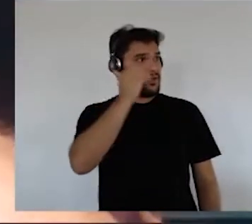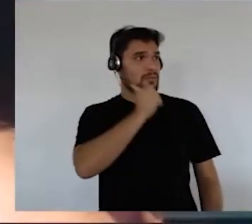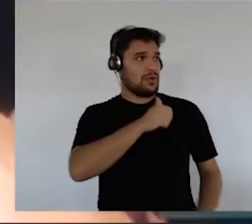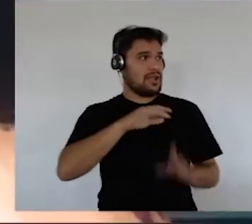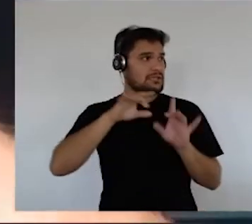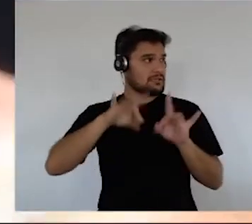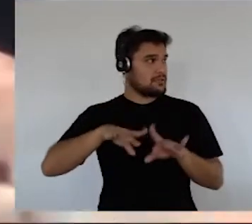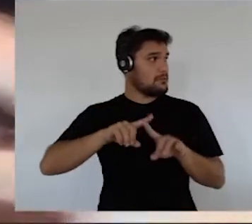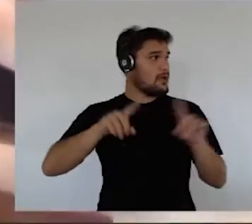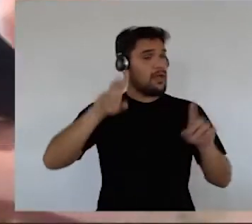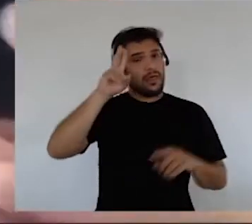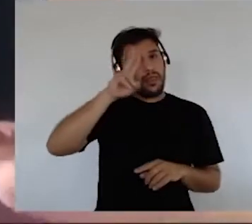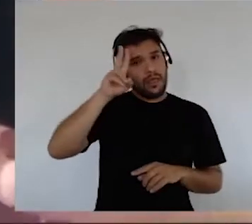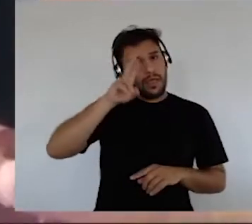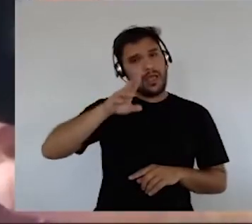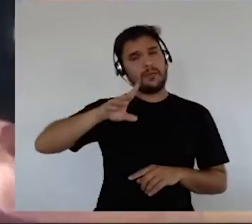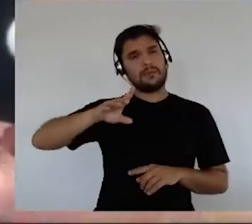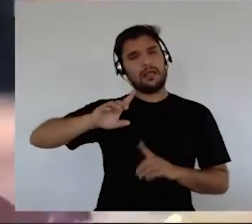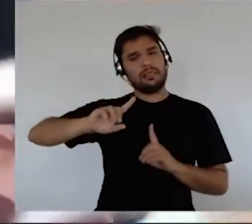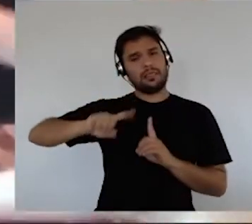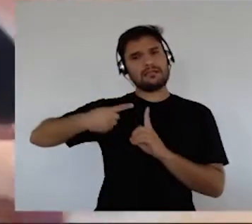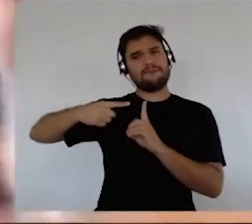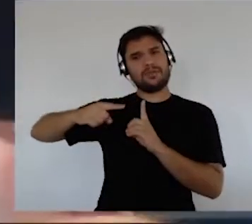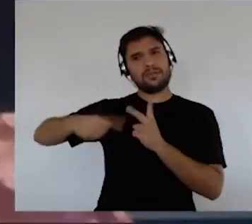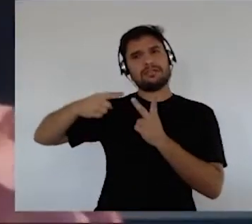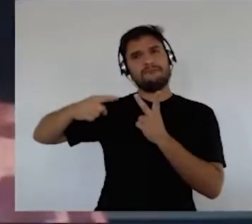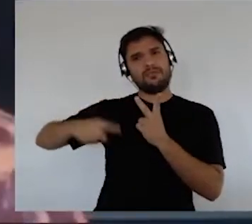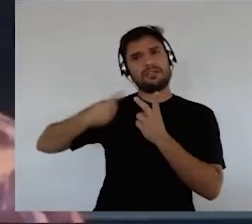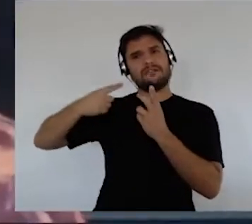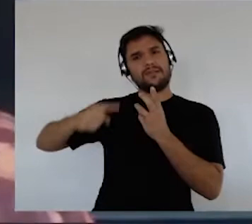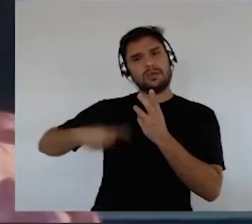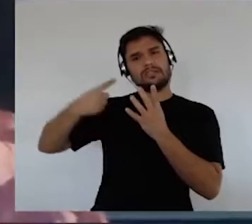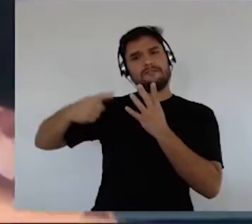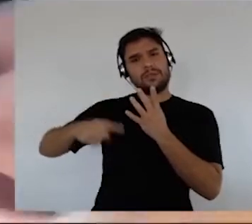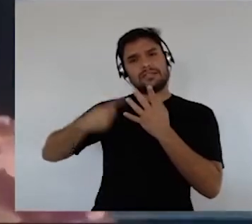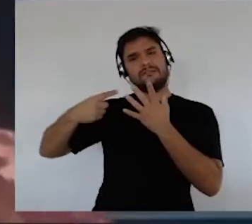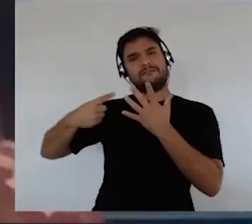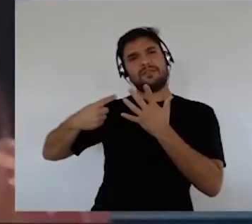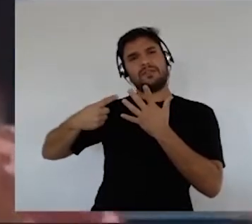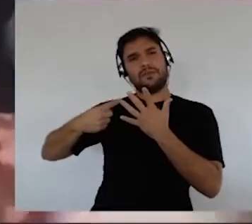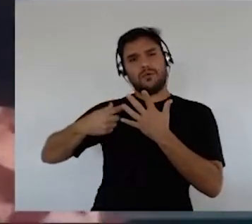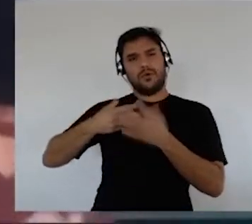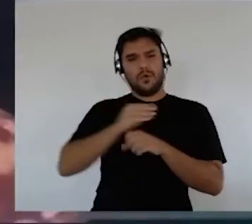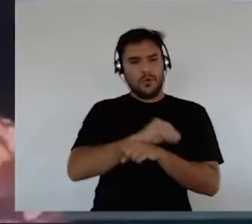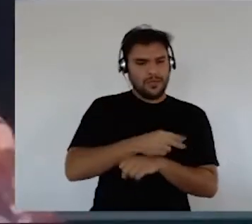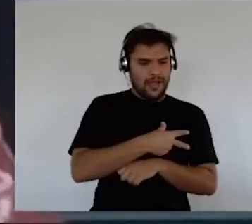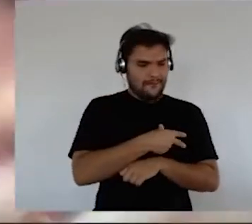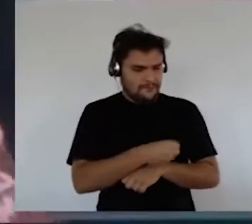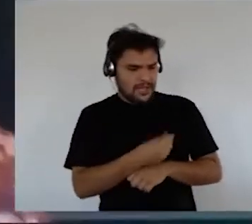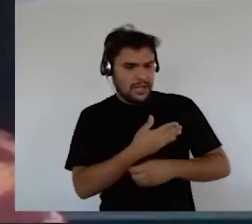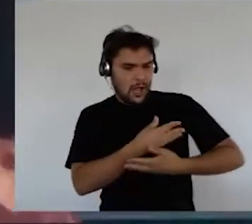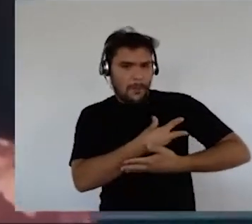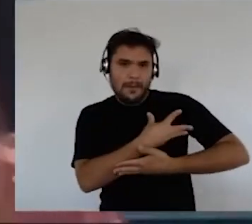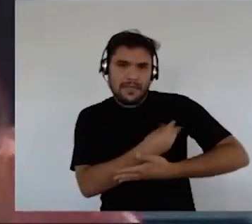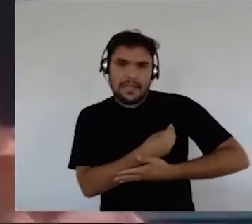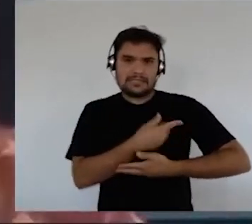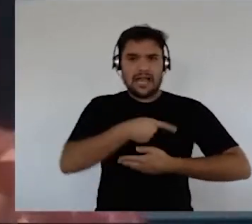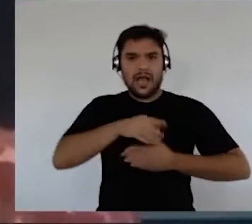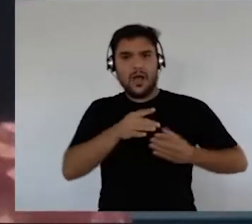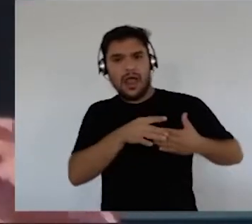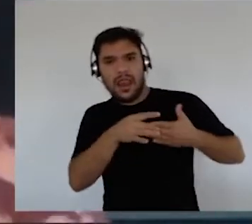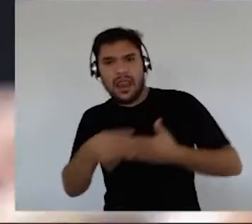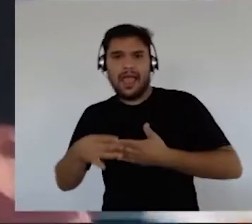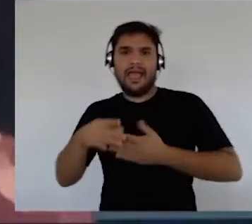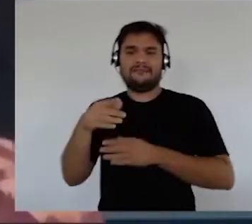se lembrando de todos os desafios ligados a conciliar criança, amamentação, leva para o fórum, não tem com